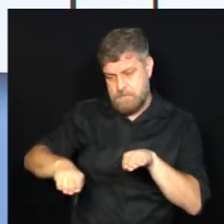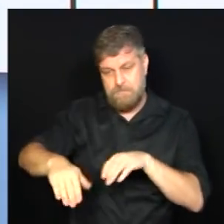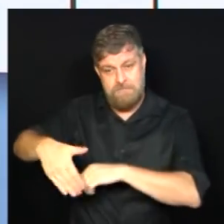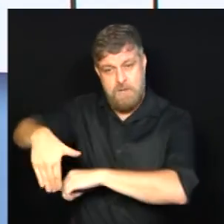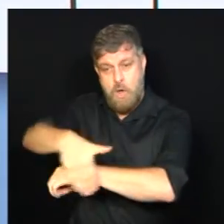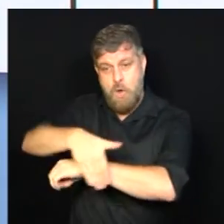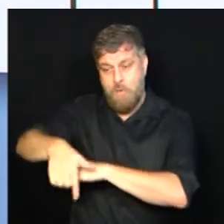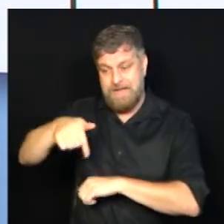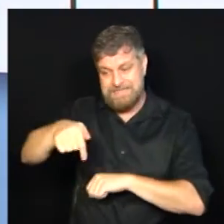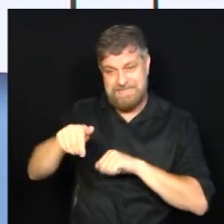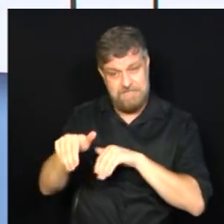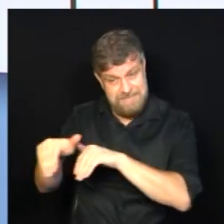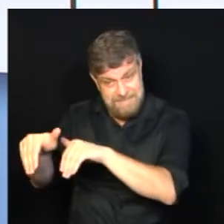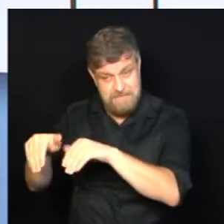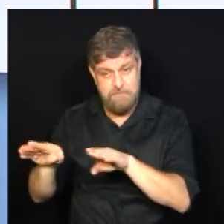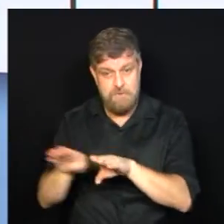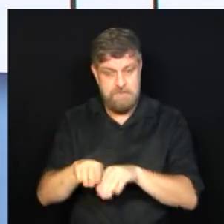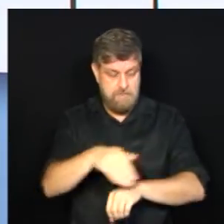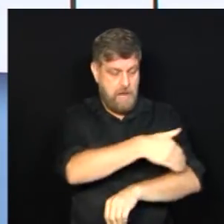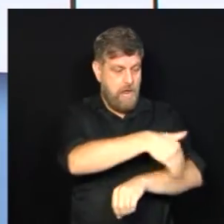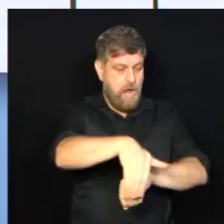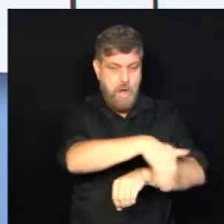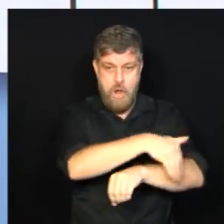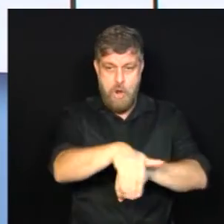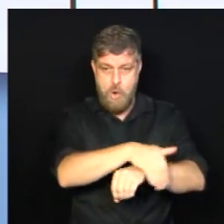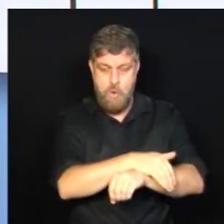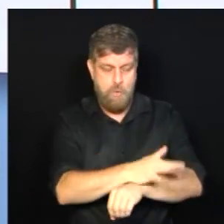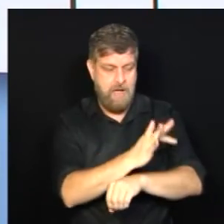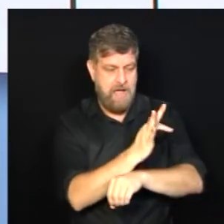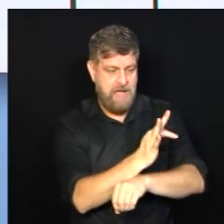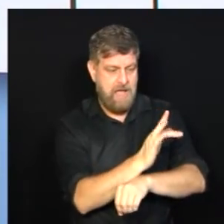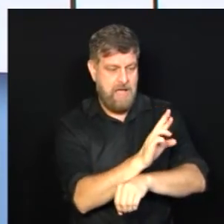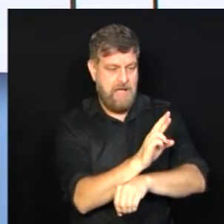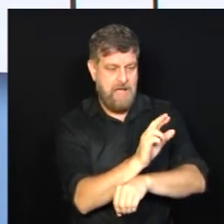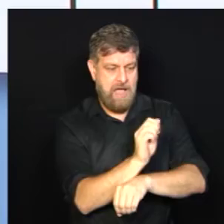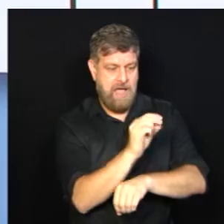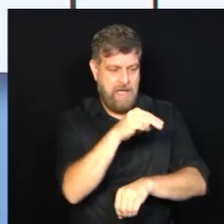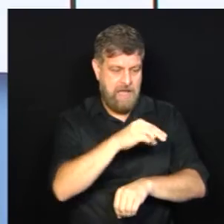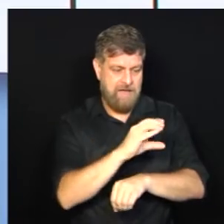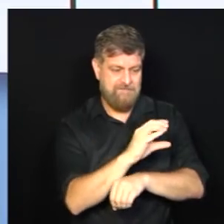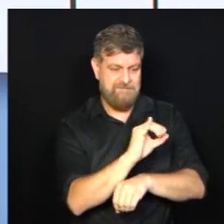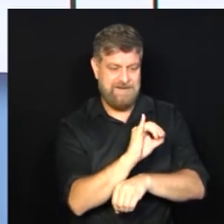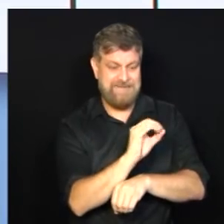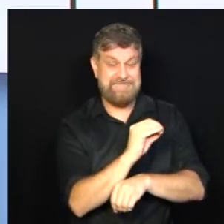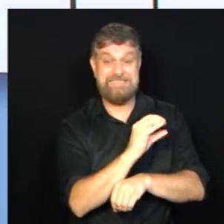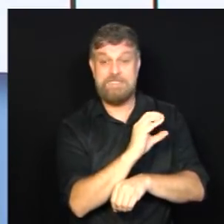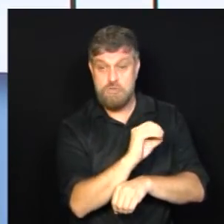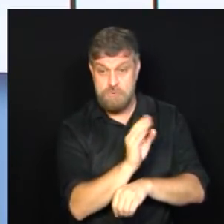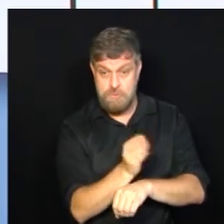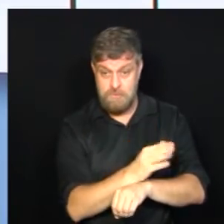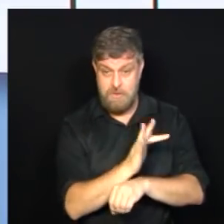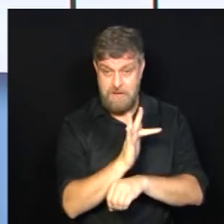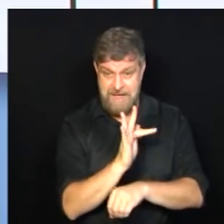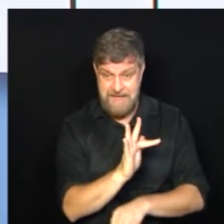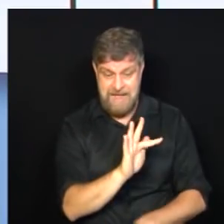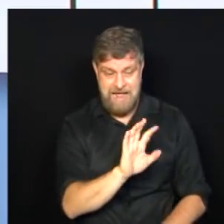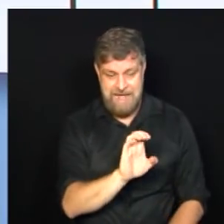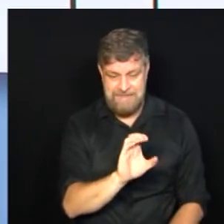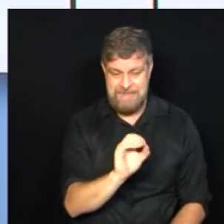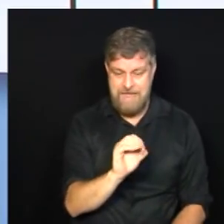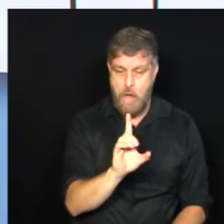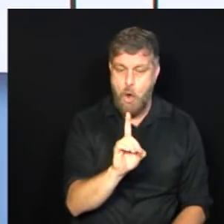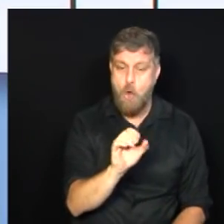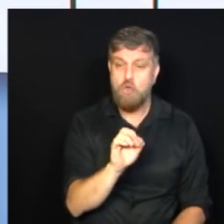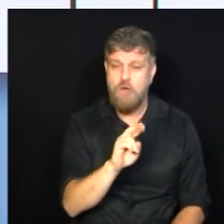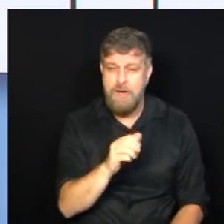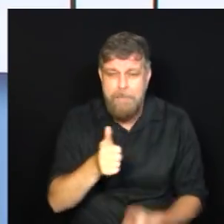7 de Setembro e também pela rua Francisco Teodoro, ali na Vila Industrial, pertinho do centro.